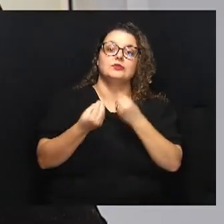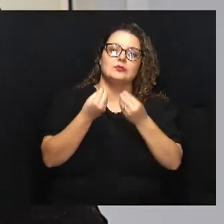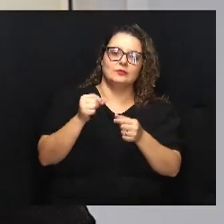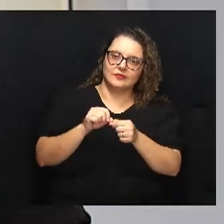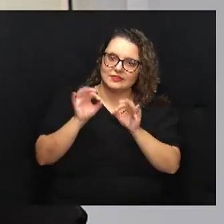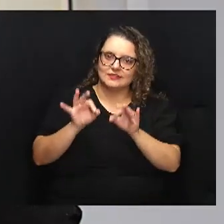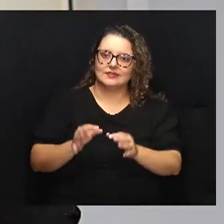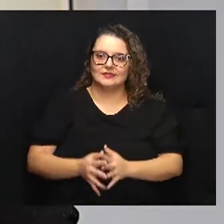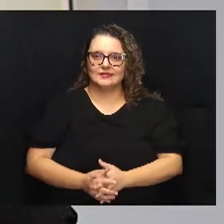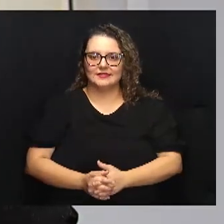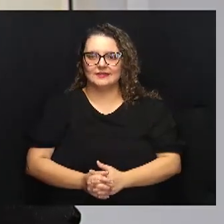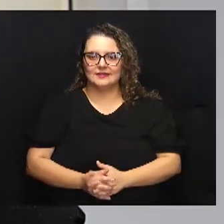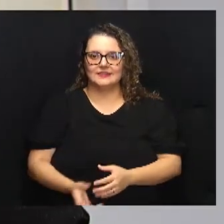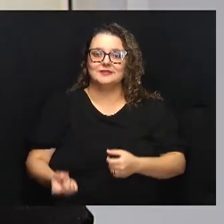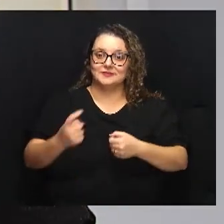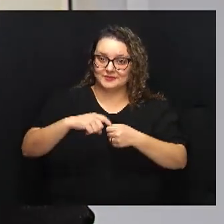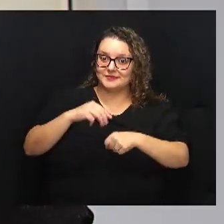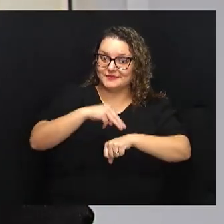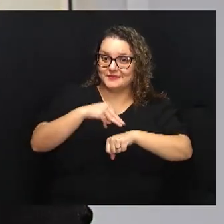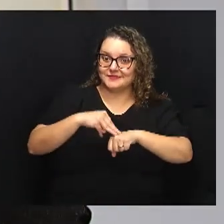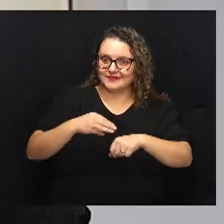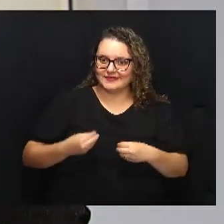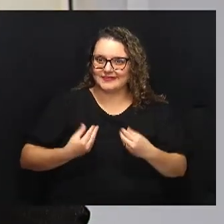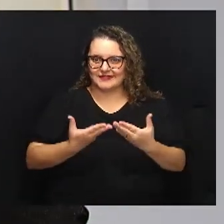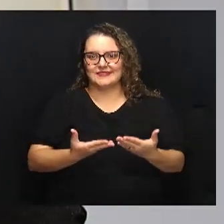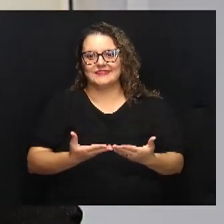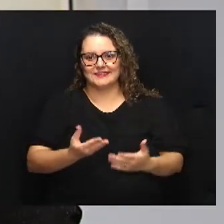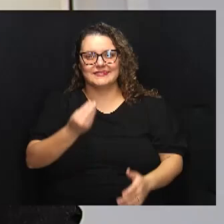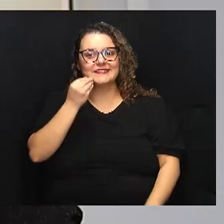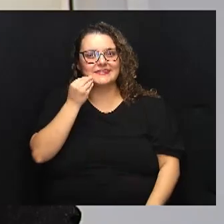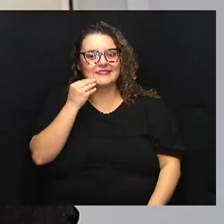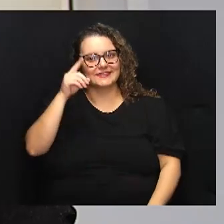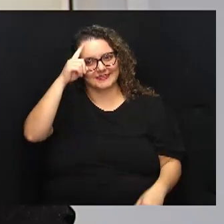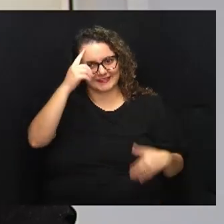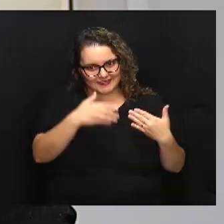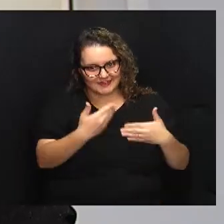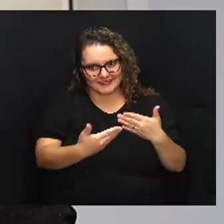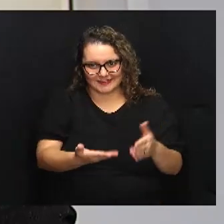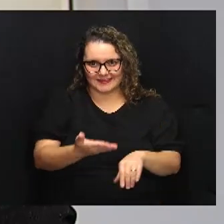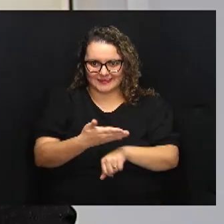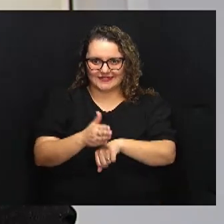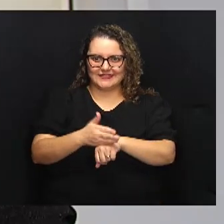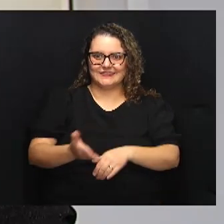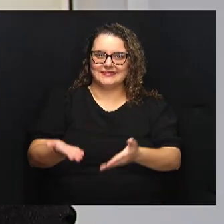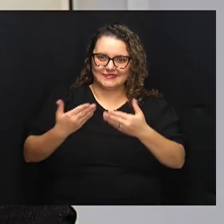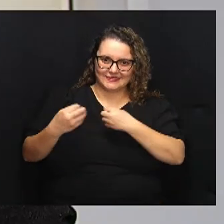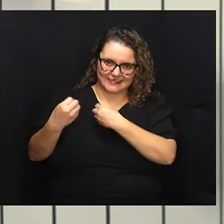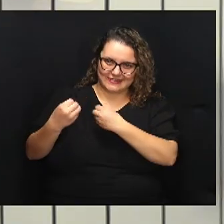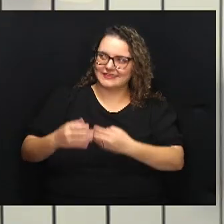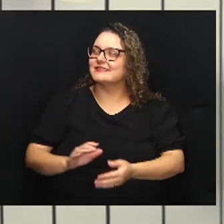certinho. Vamos voltar lá e tentar pôr tudo em prática do que eles colocaram.